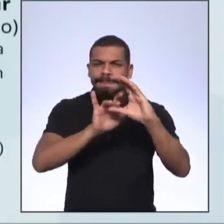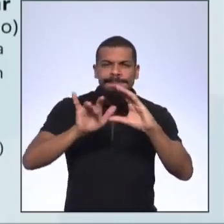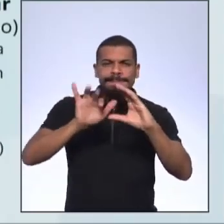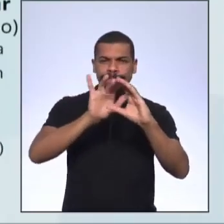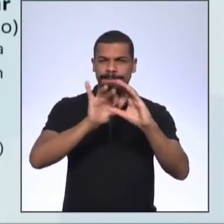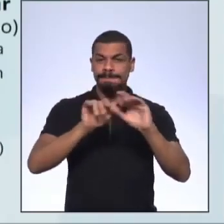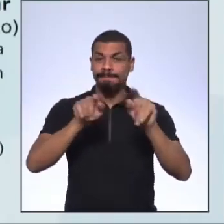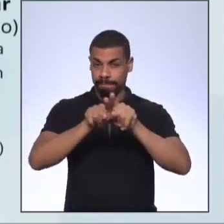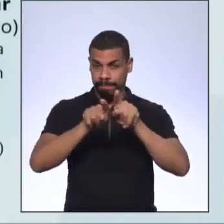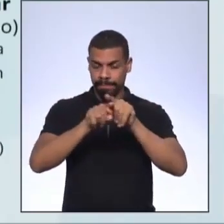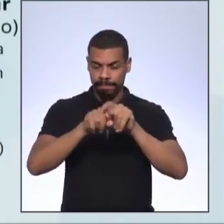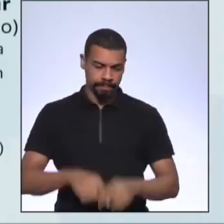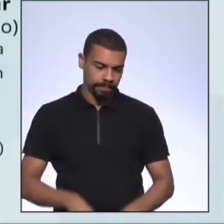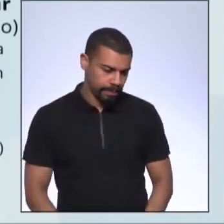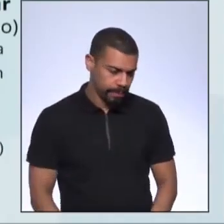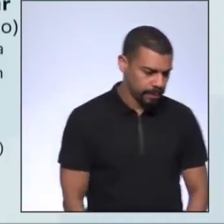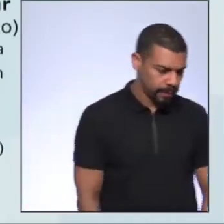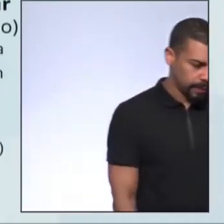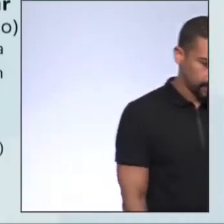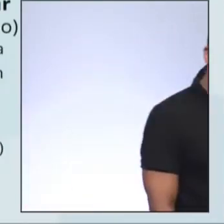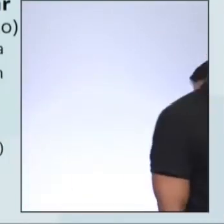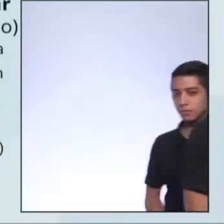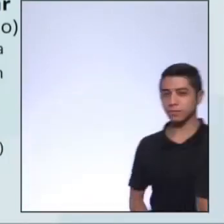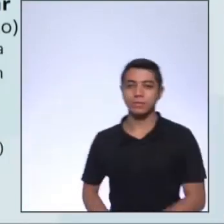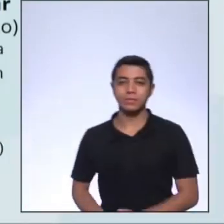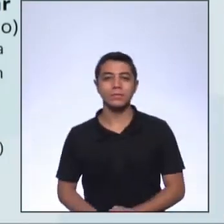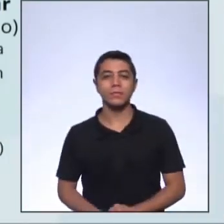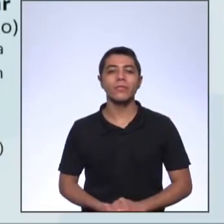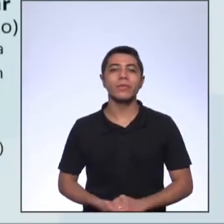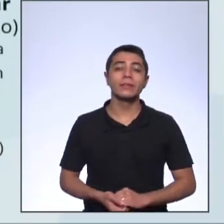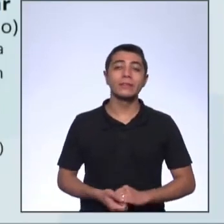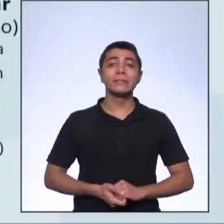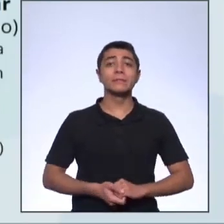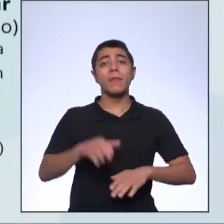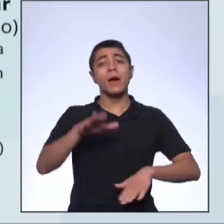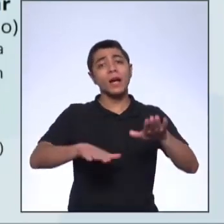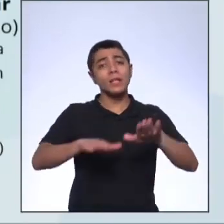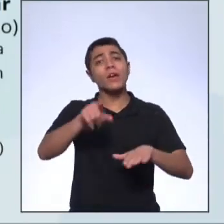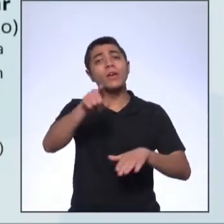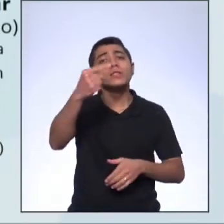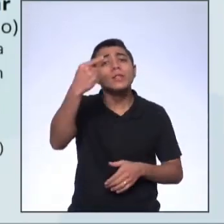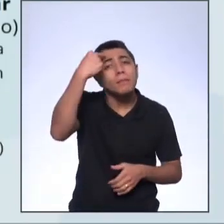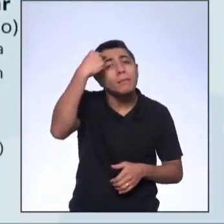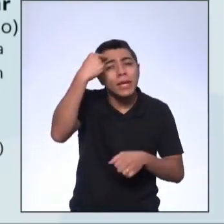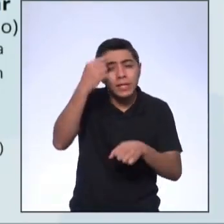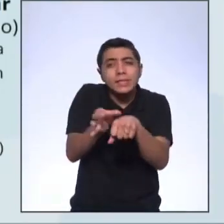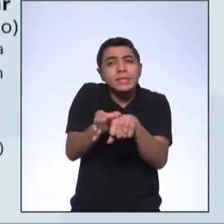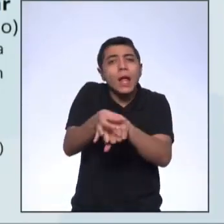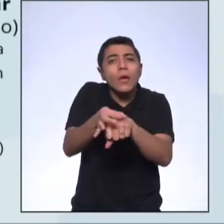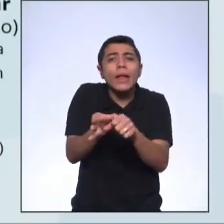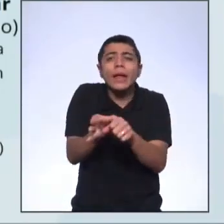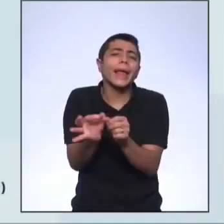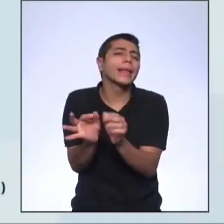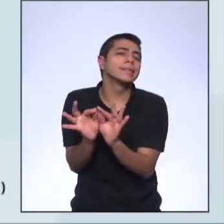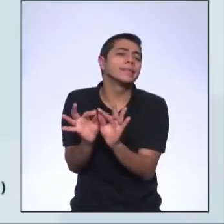fala, é uma célula mais simples, só que ainda assim é bem complexa. É bem complexa.